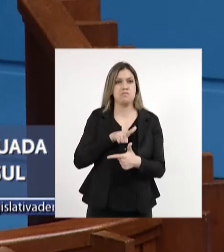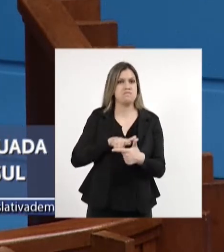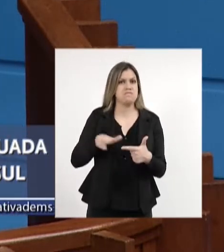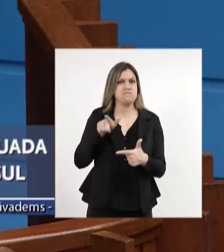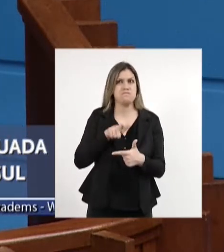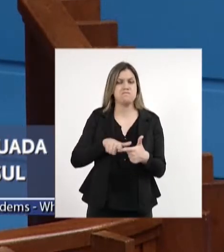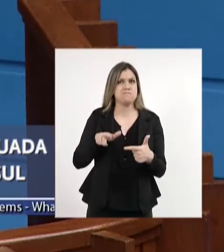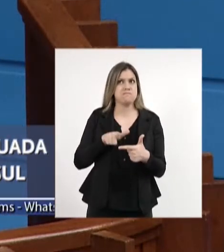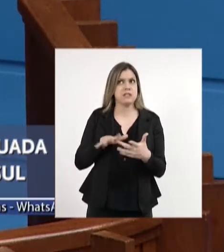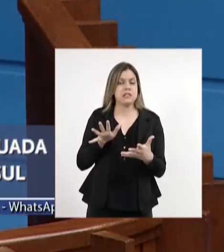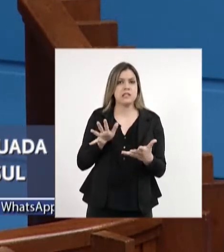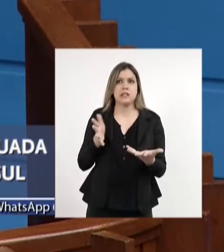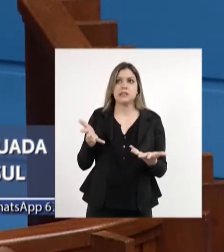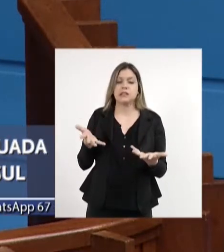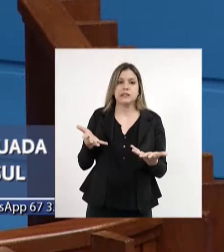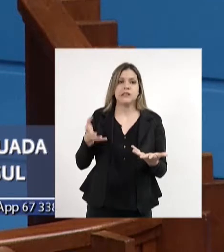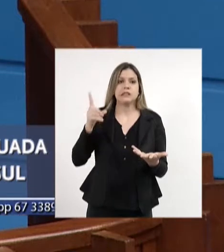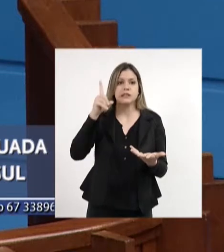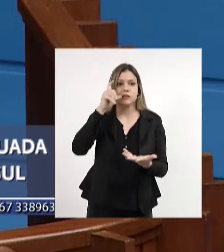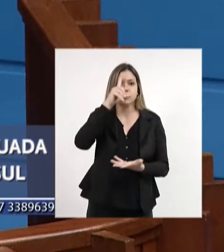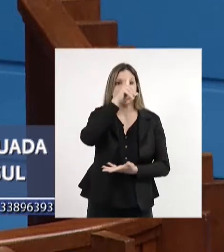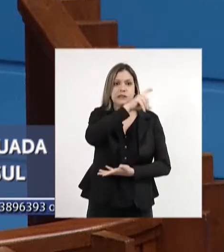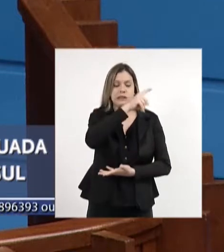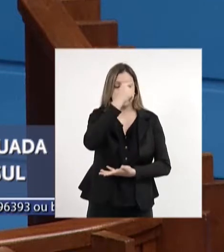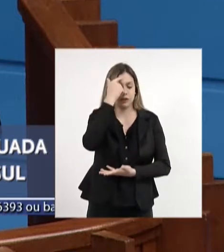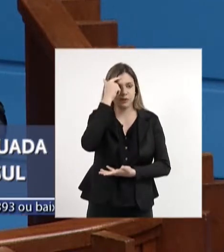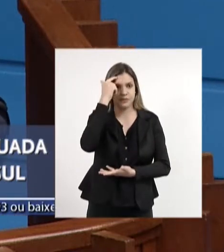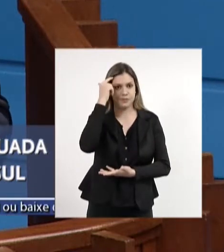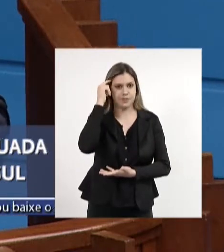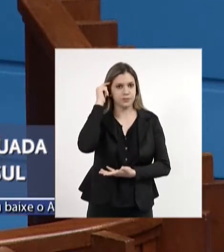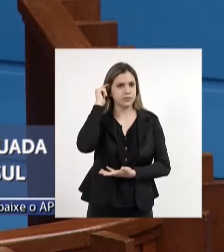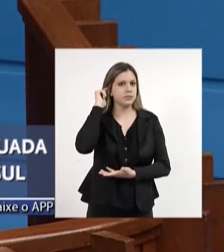estarrecido, porque é